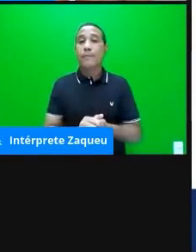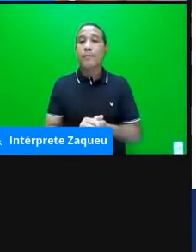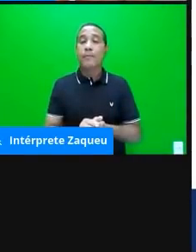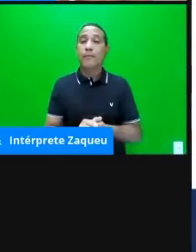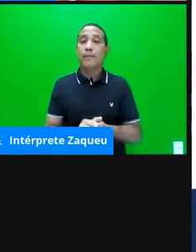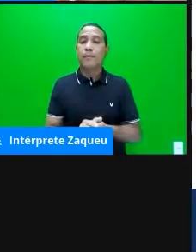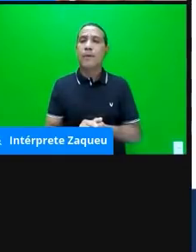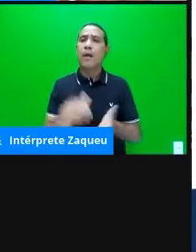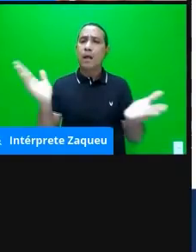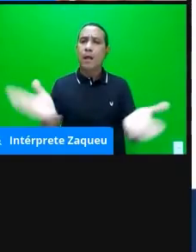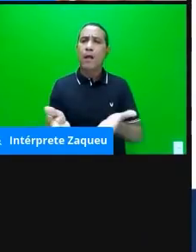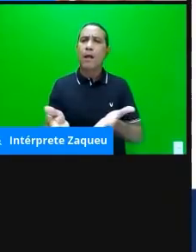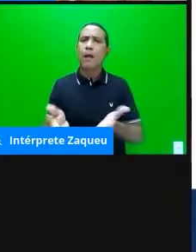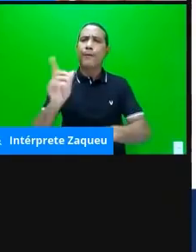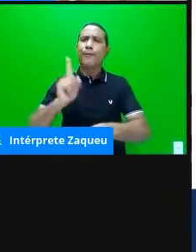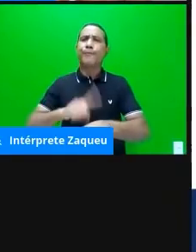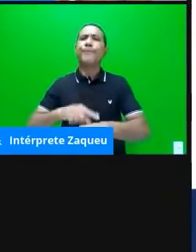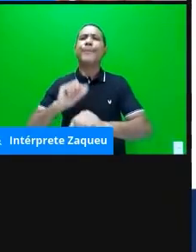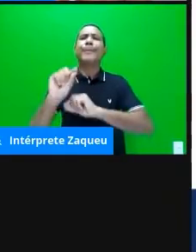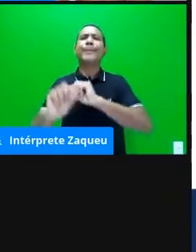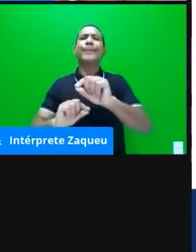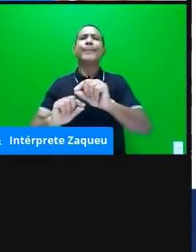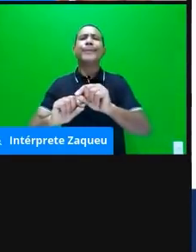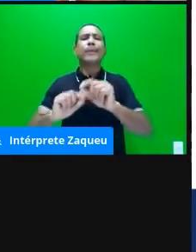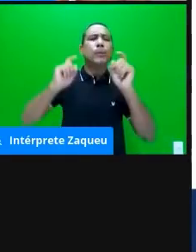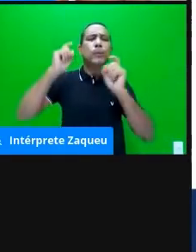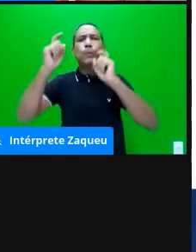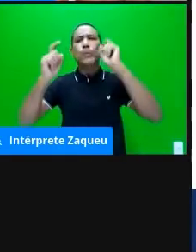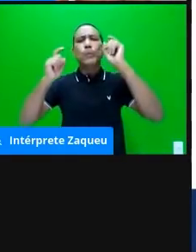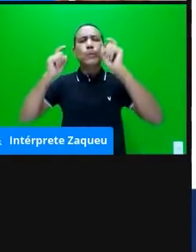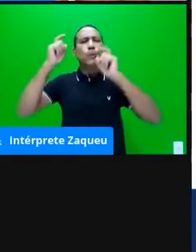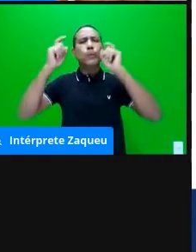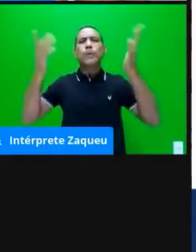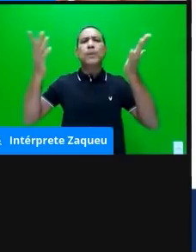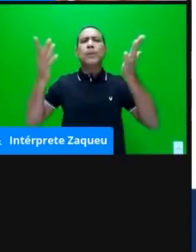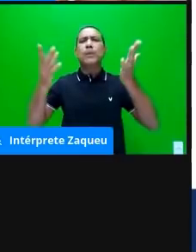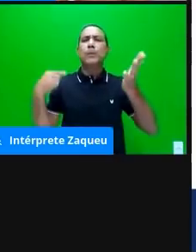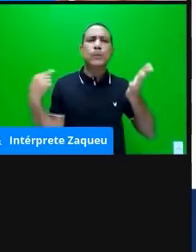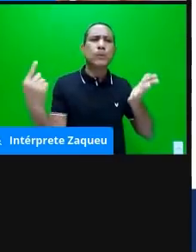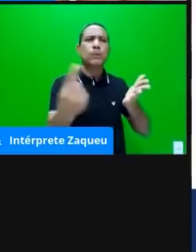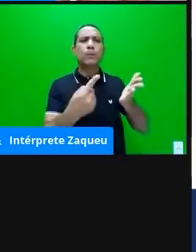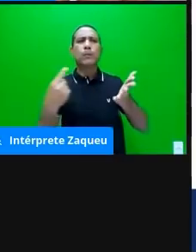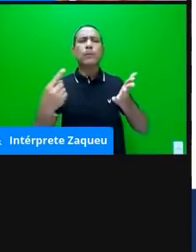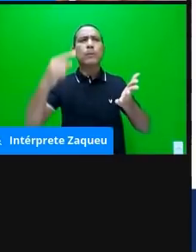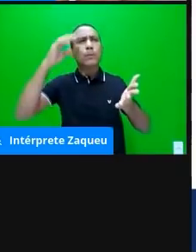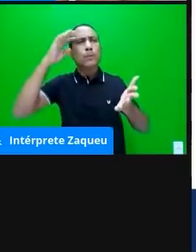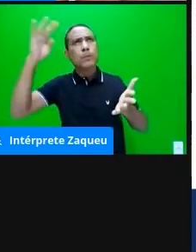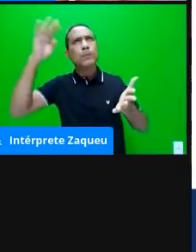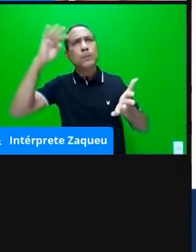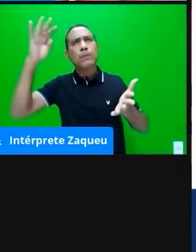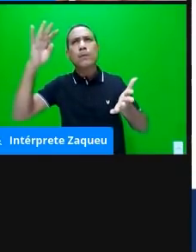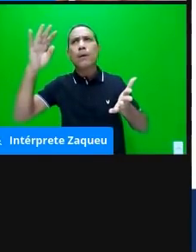é um momento que traz muita preocupação. Nós vamos refletir um